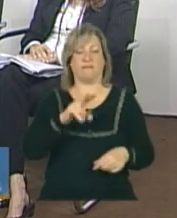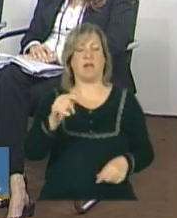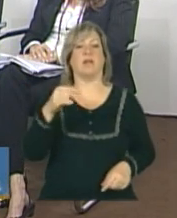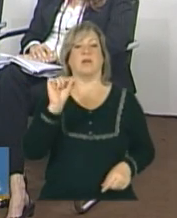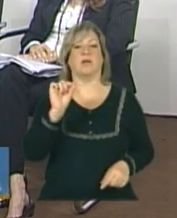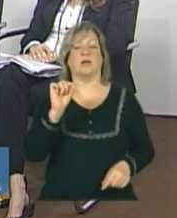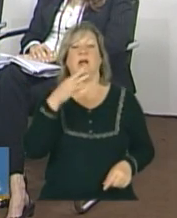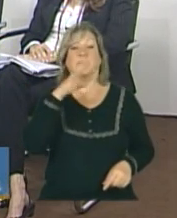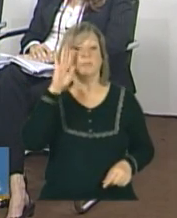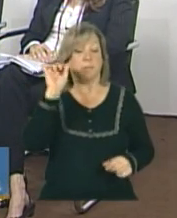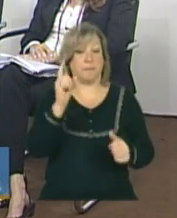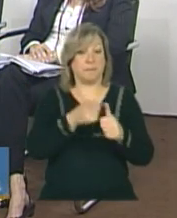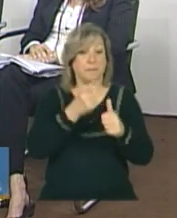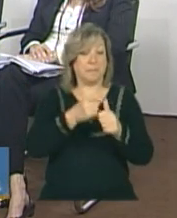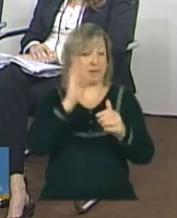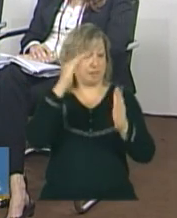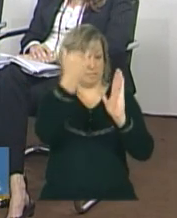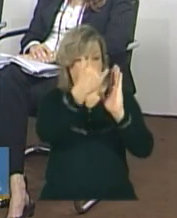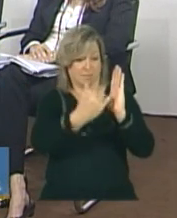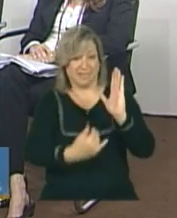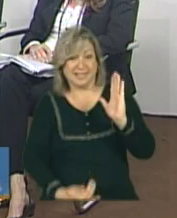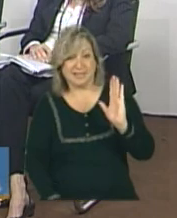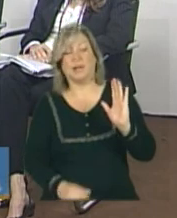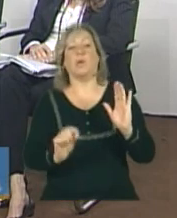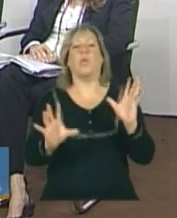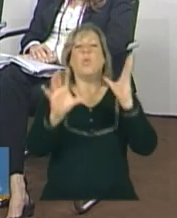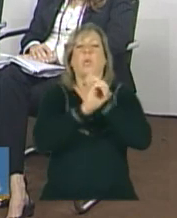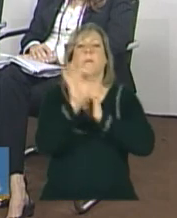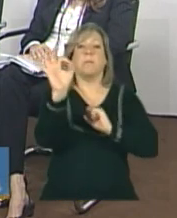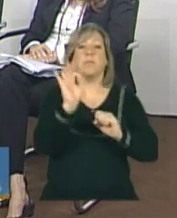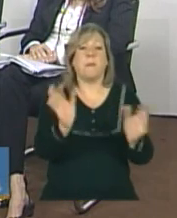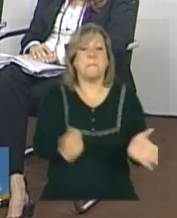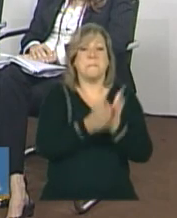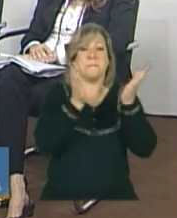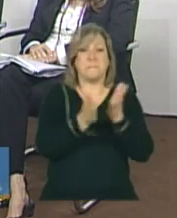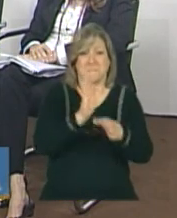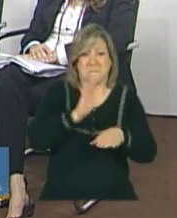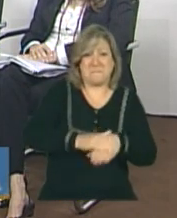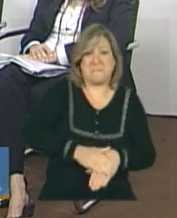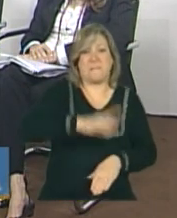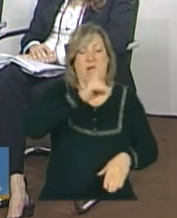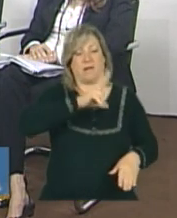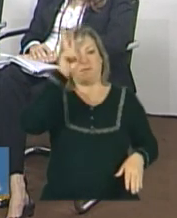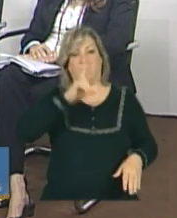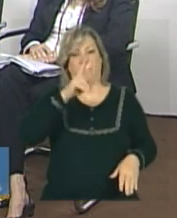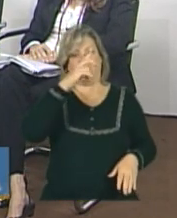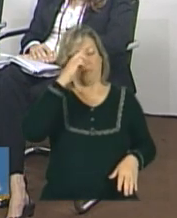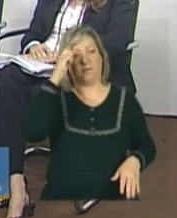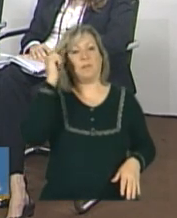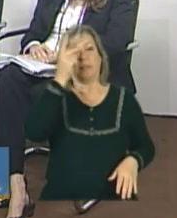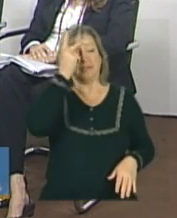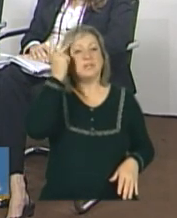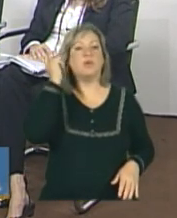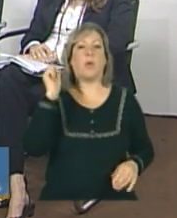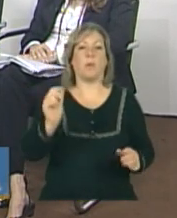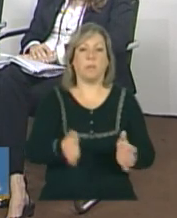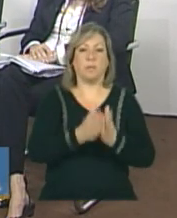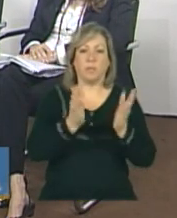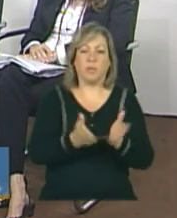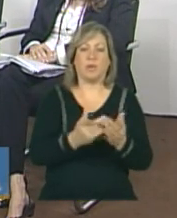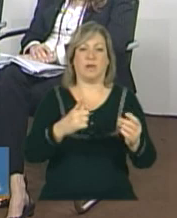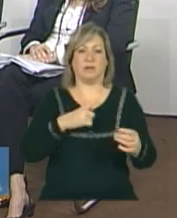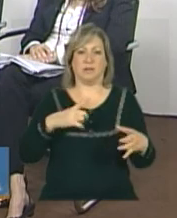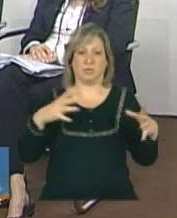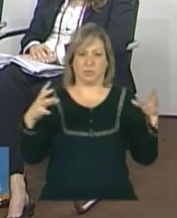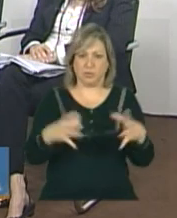considerar a pobreza, a percentual de pobreza, a média do percentual de pobreza, mais o percentual de